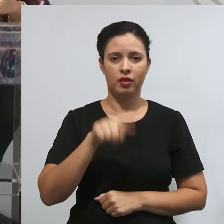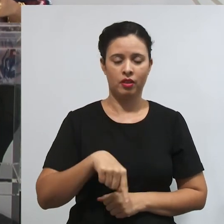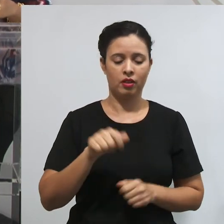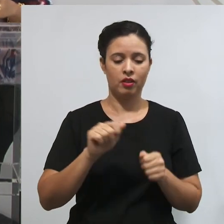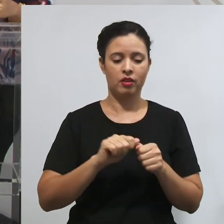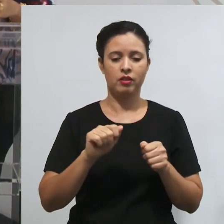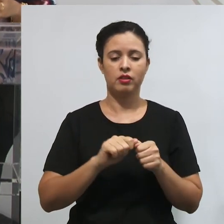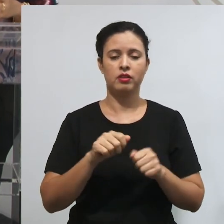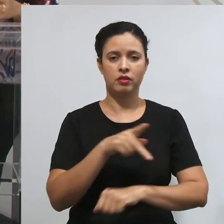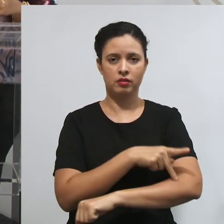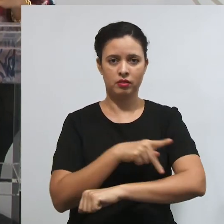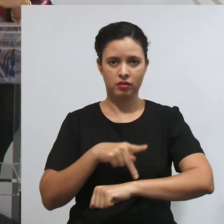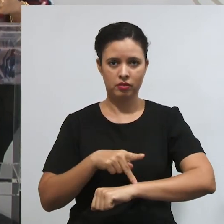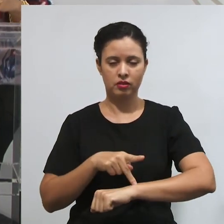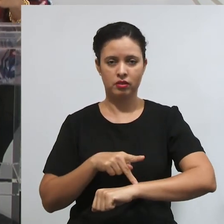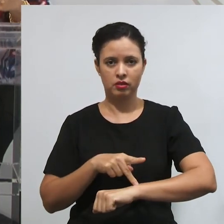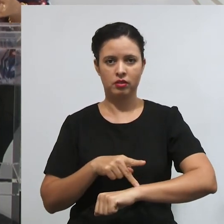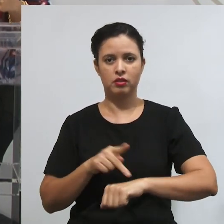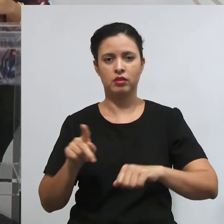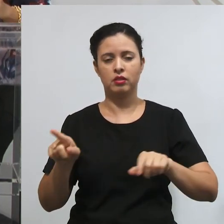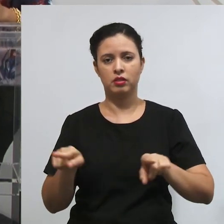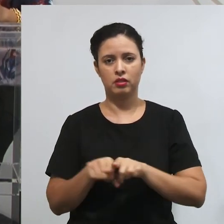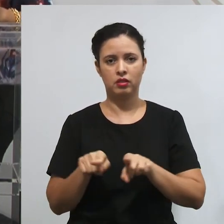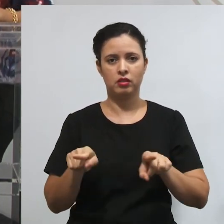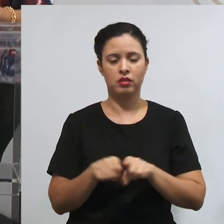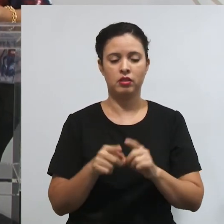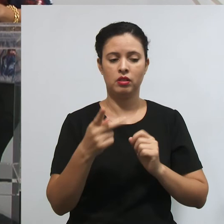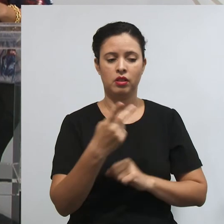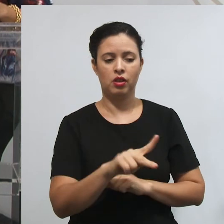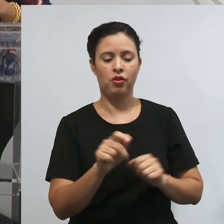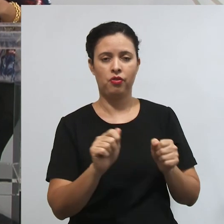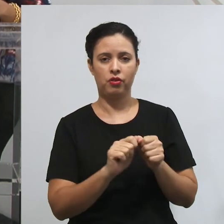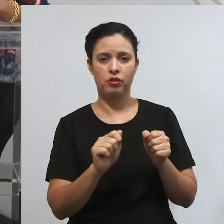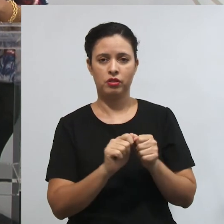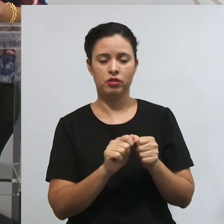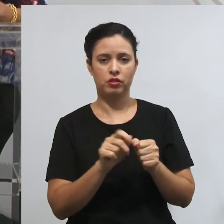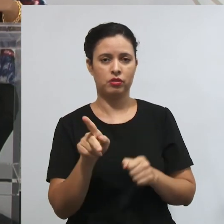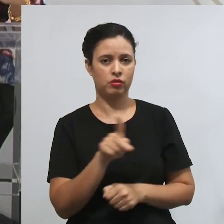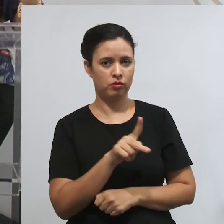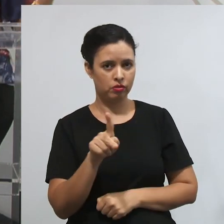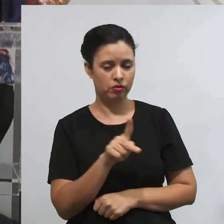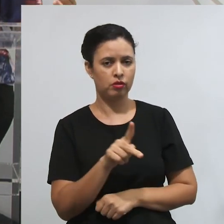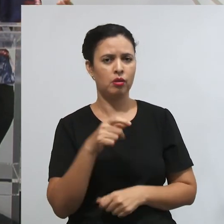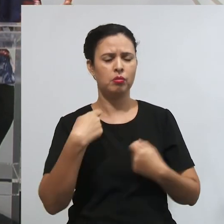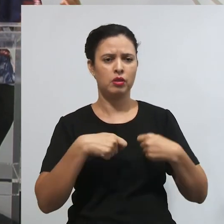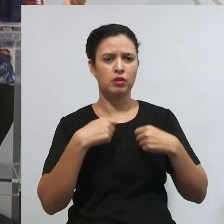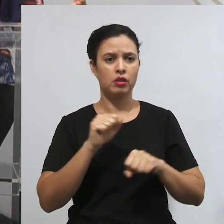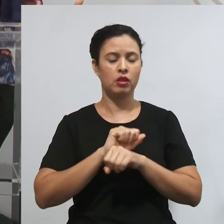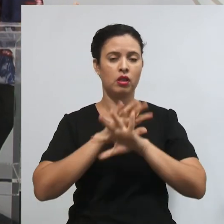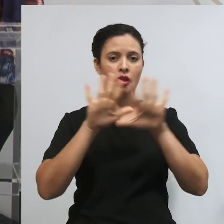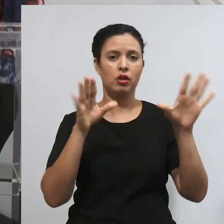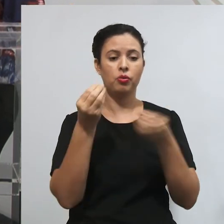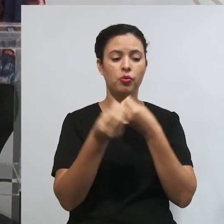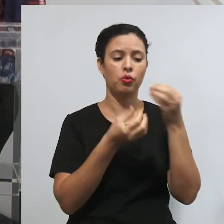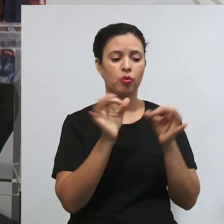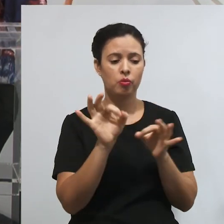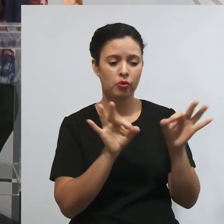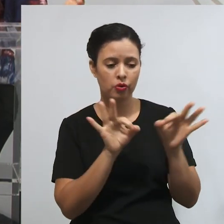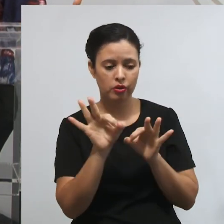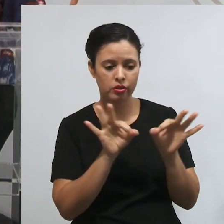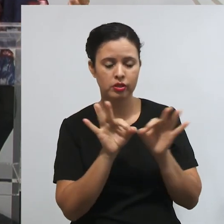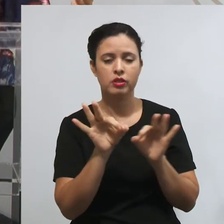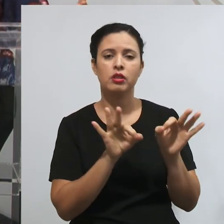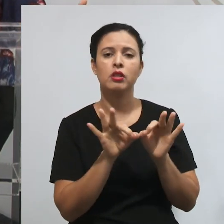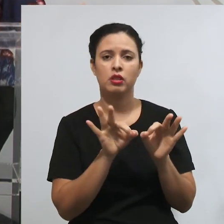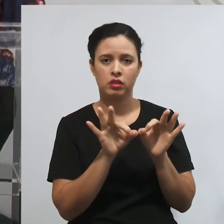fazer pedagógico, em seu fazer docente, ele deve ter muito bem claro a organização desse trabalho,